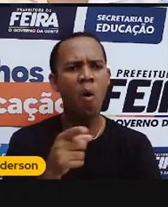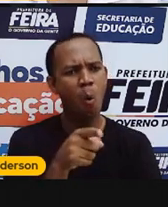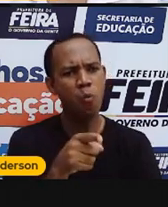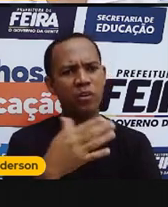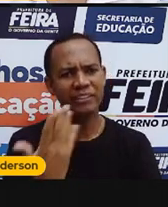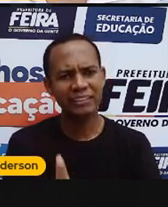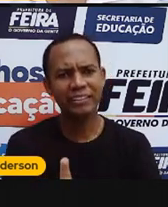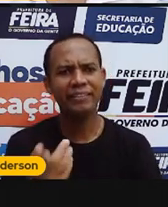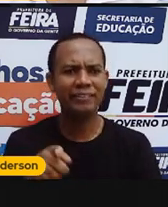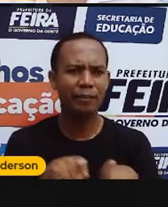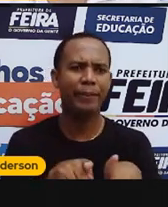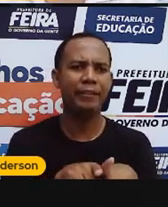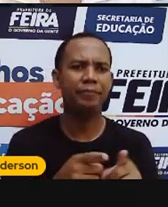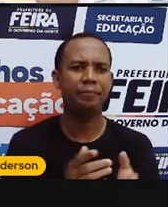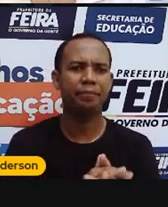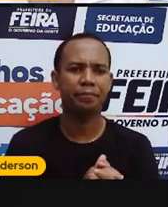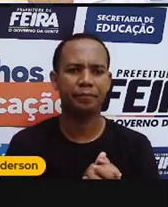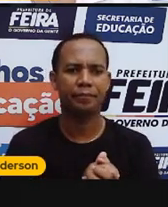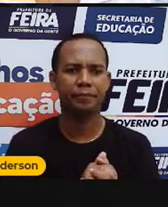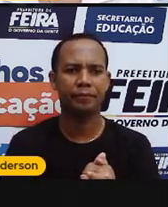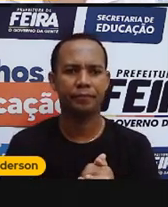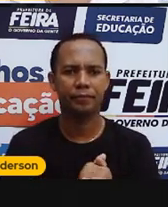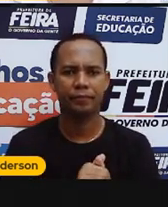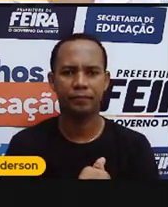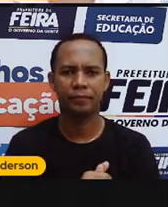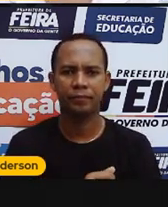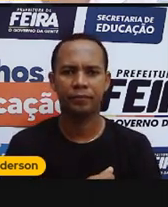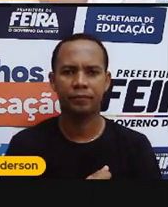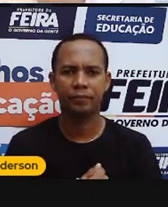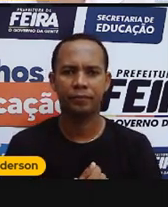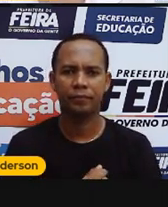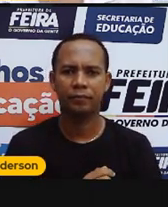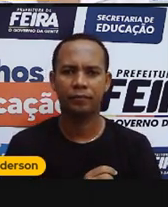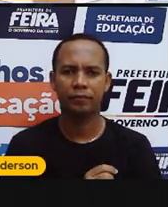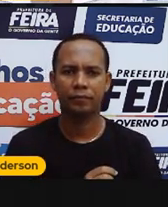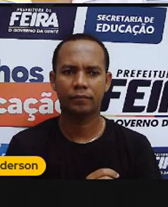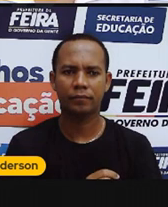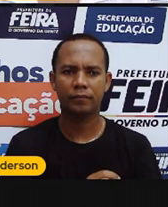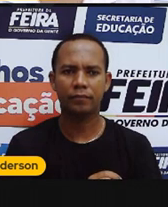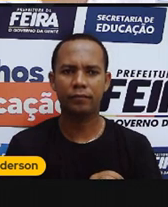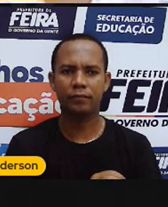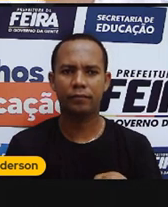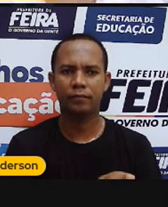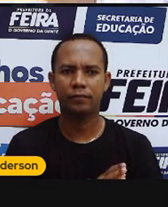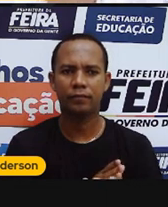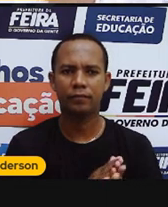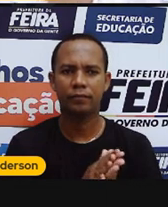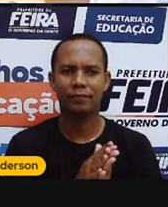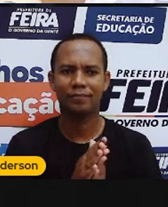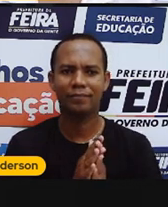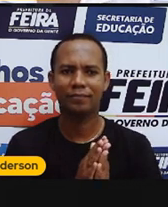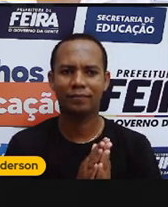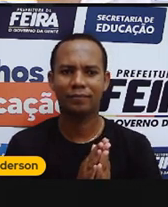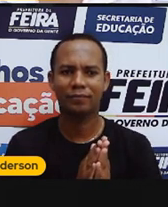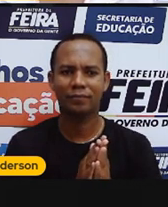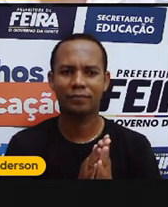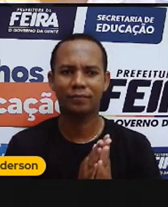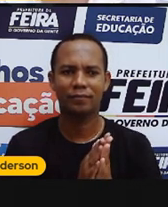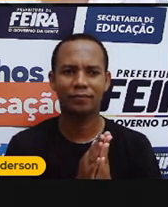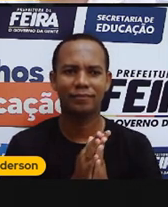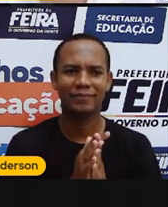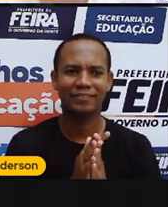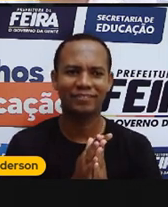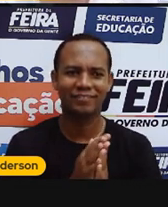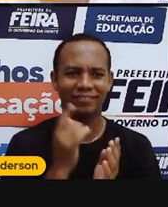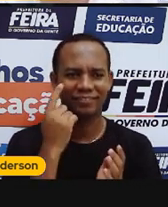deve ter tomado chá para alguma coisa, certo? Olha, tem um fantasma mexendo no meu nome, no nome de Anderson, que tá uma beleza, já mudou